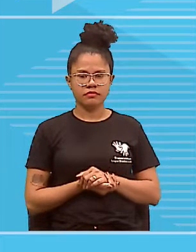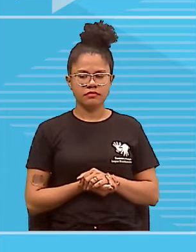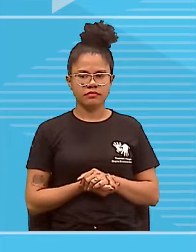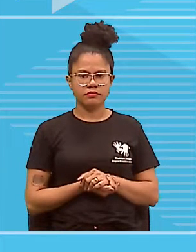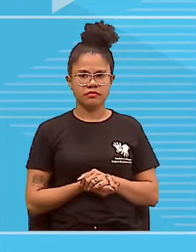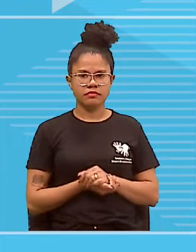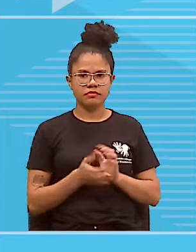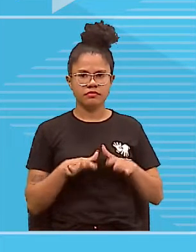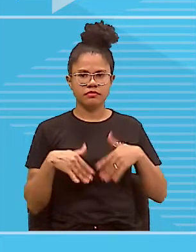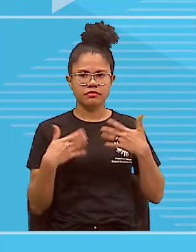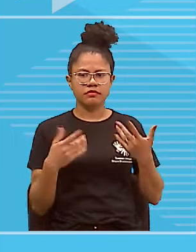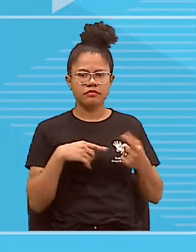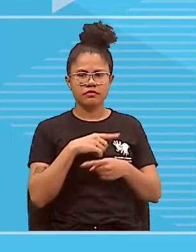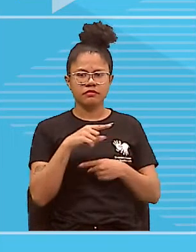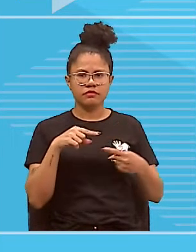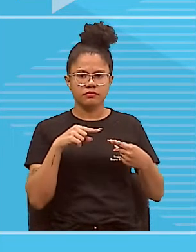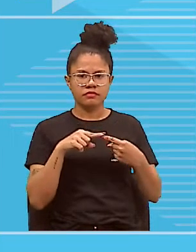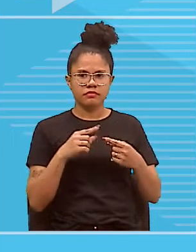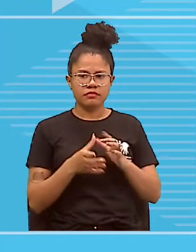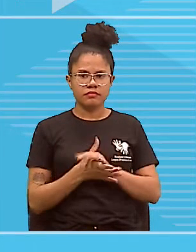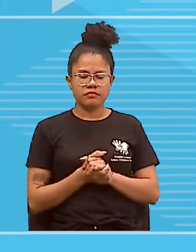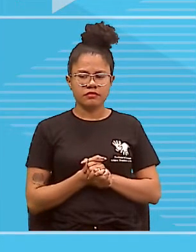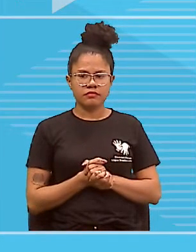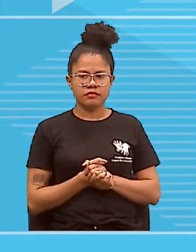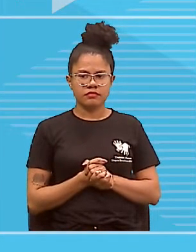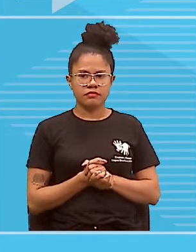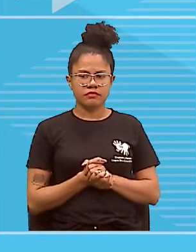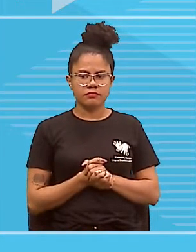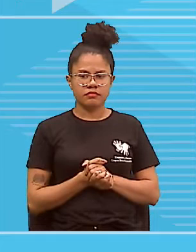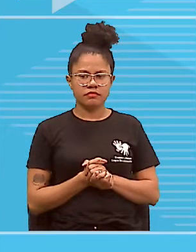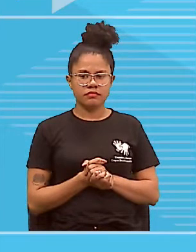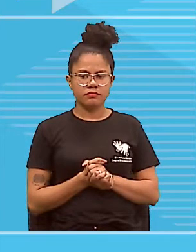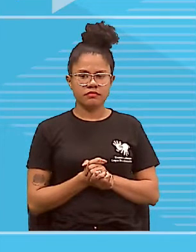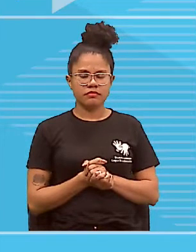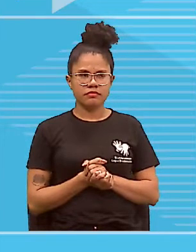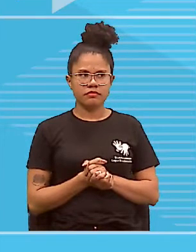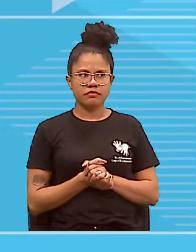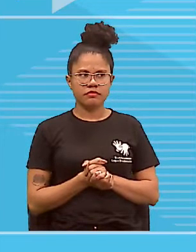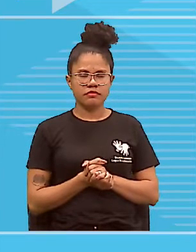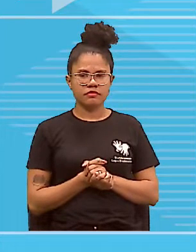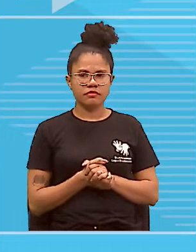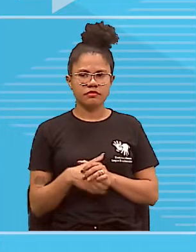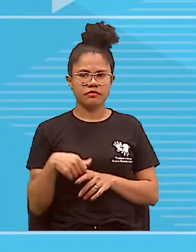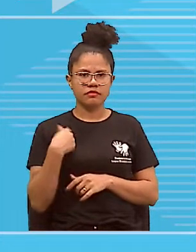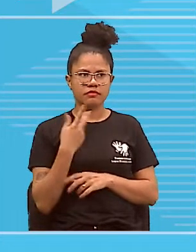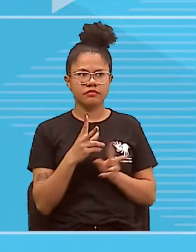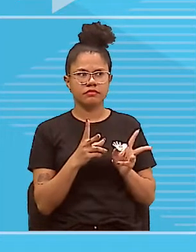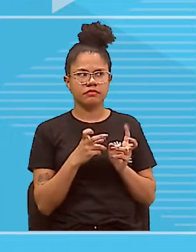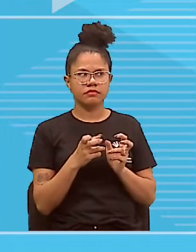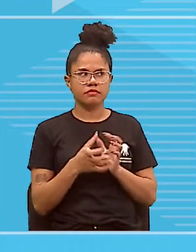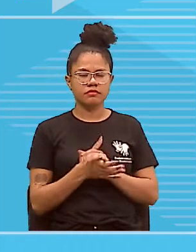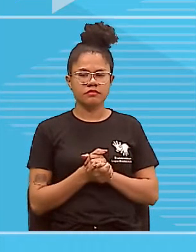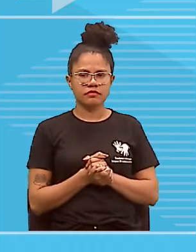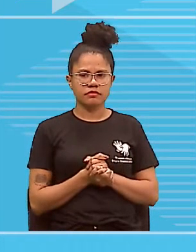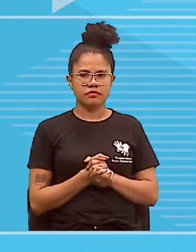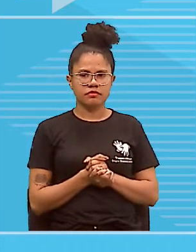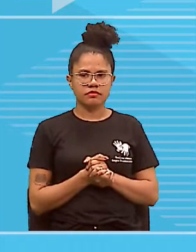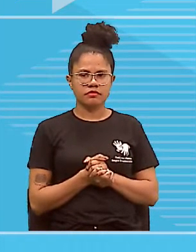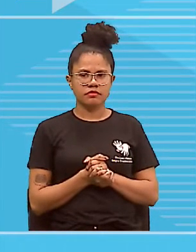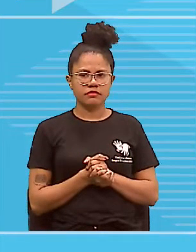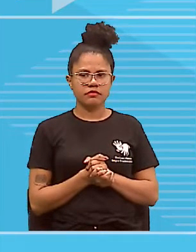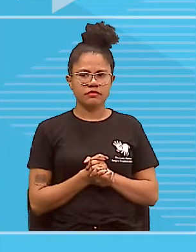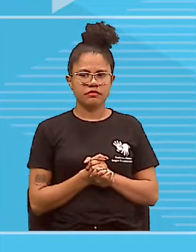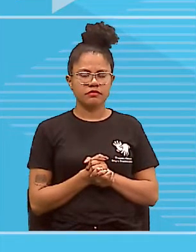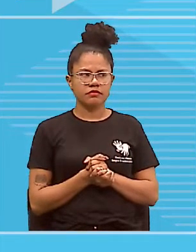o objetivo que a gente vai adquirir durante essa aula a gente vai perceber que alguns fenômenos